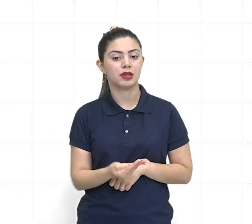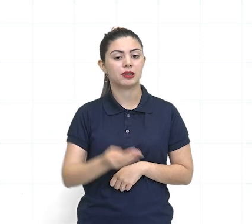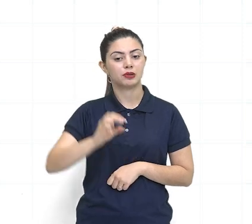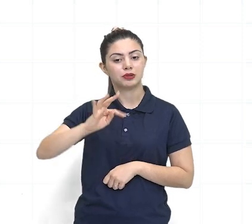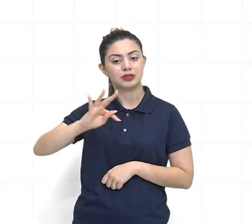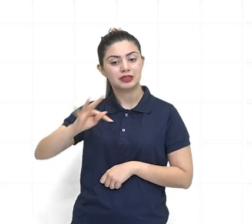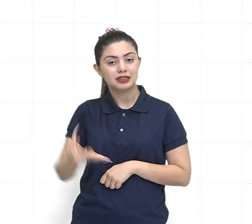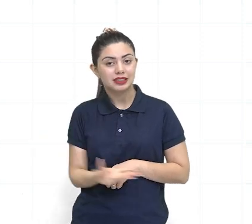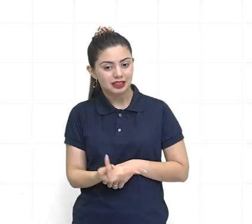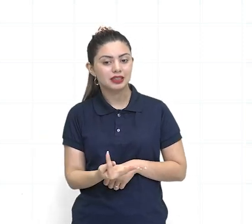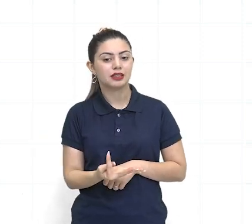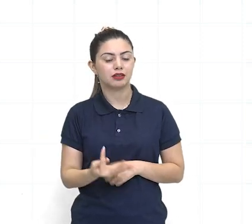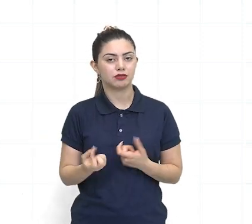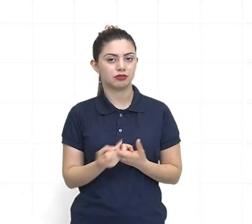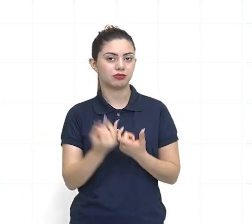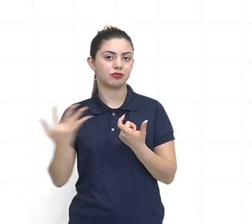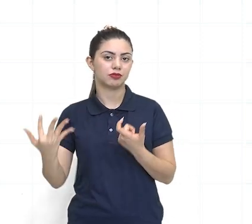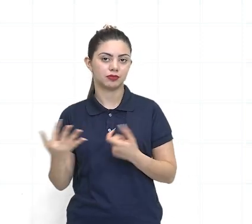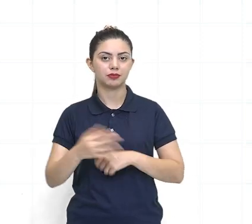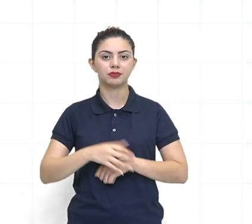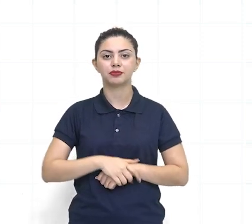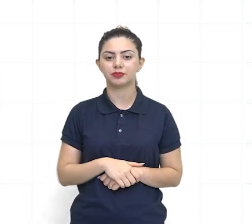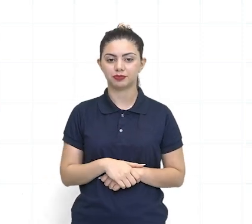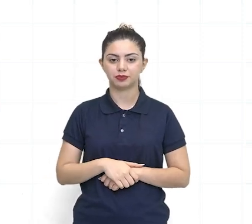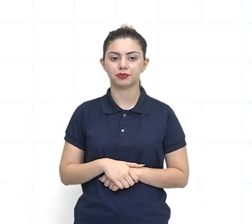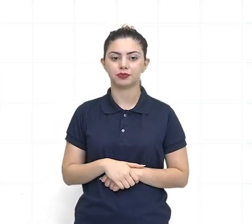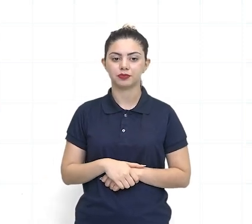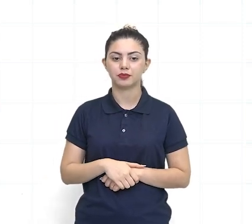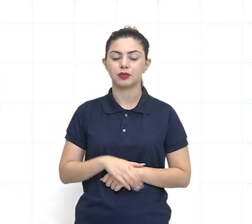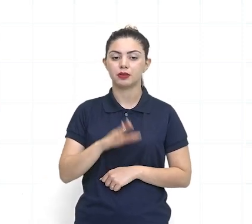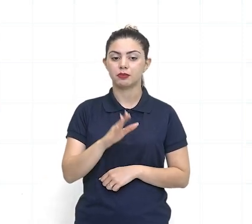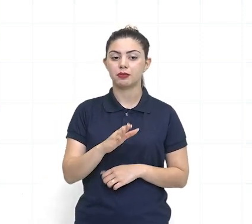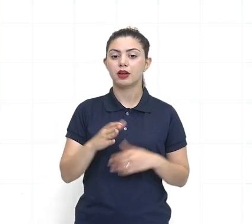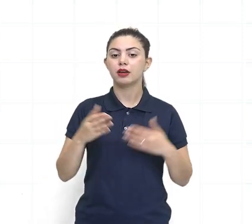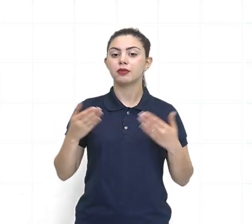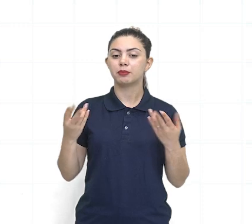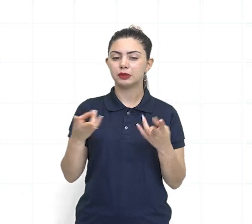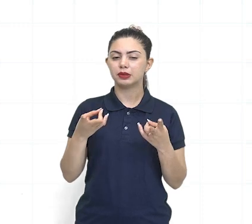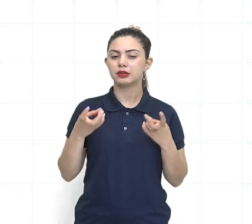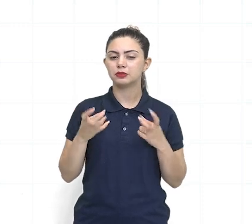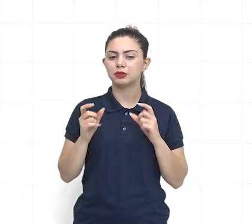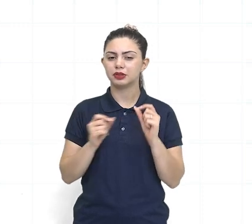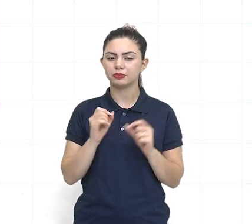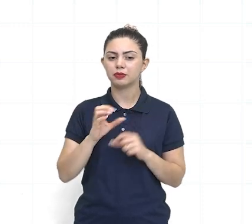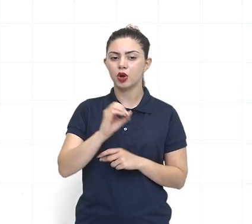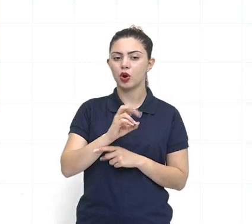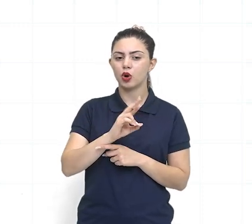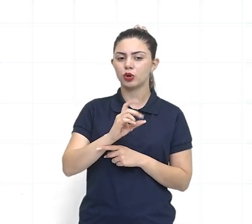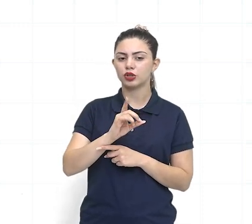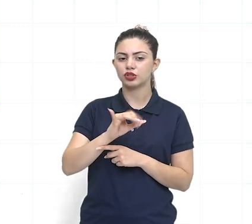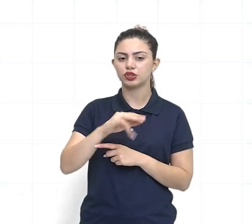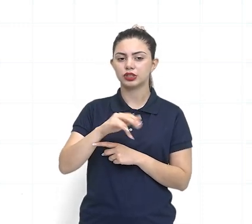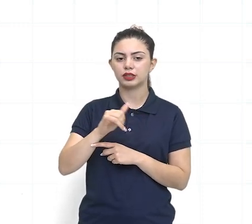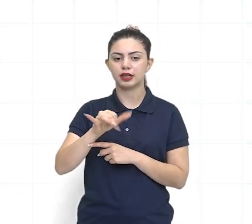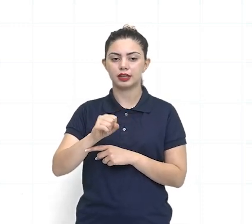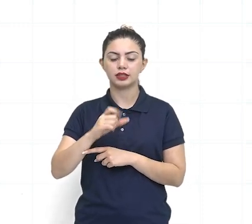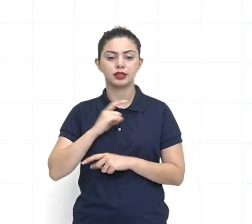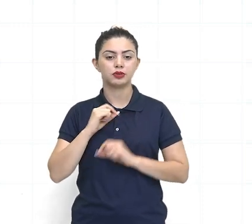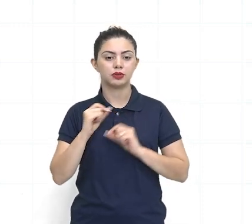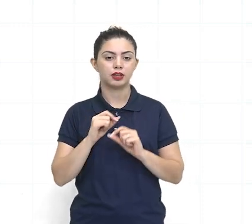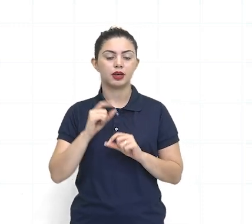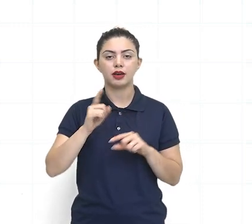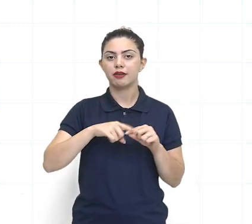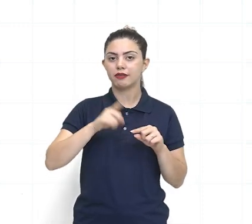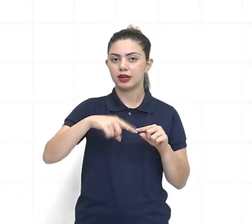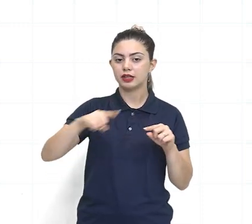bilhões, trilhões, etc. Os ordinais. Os ordinais, eles variam em gênero e